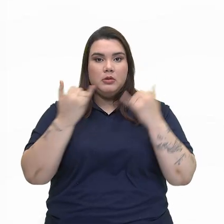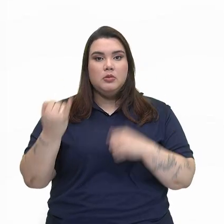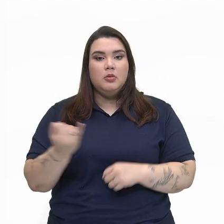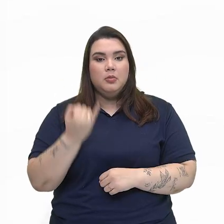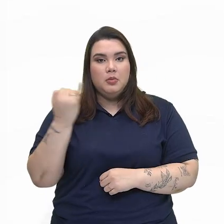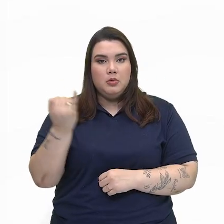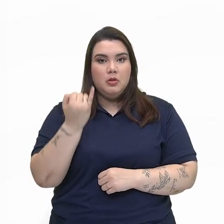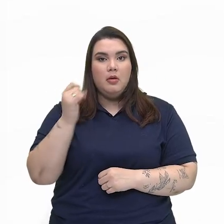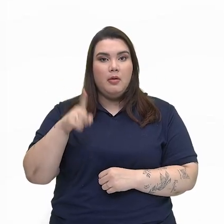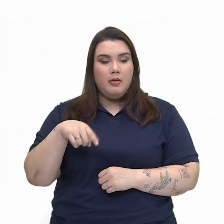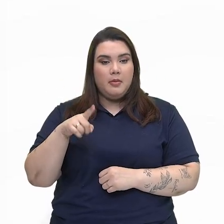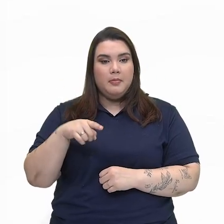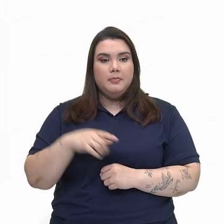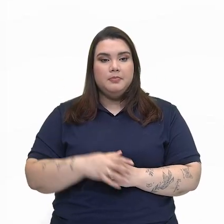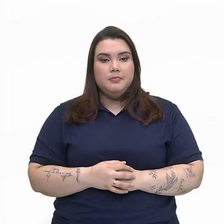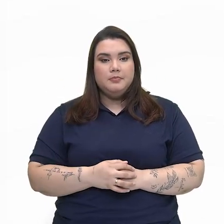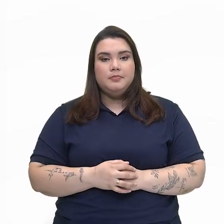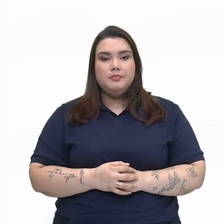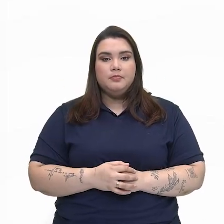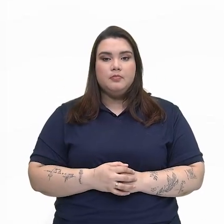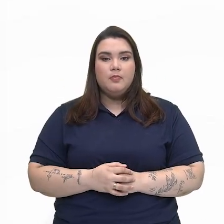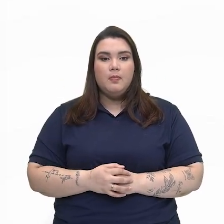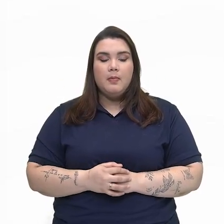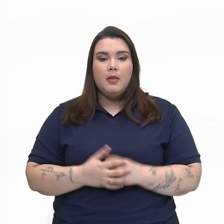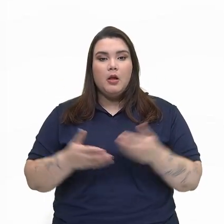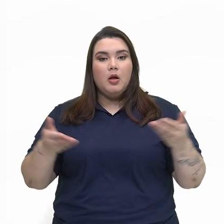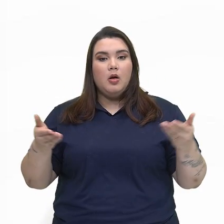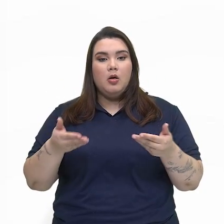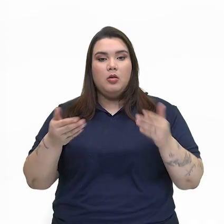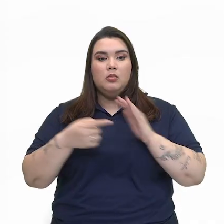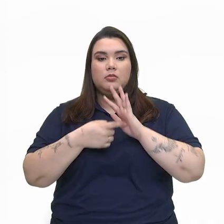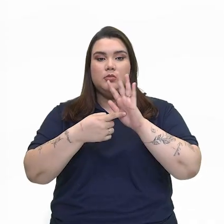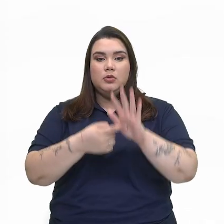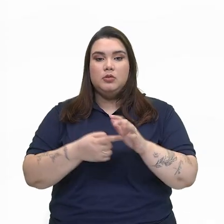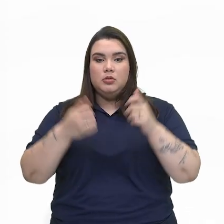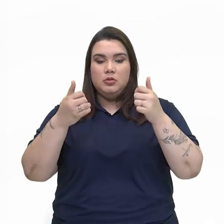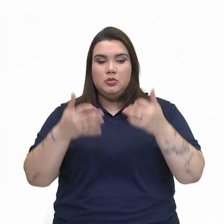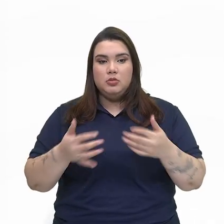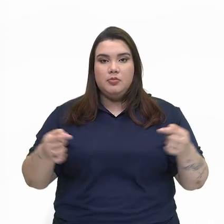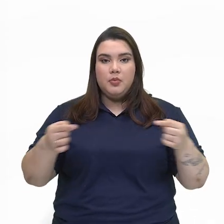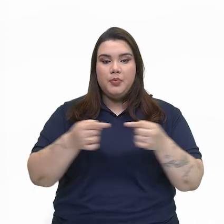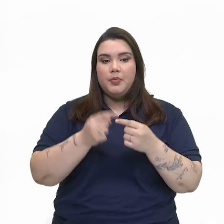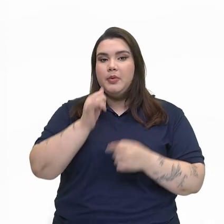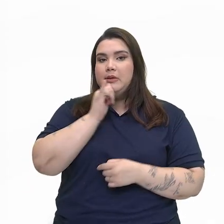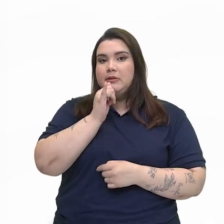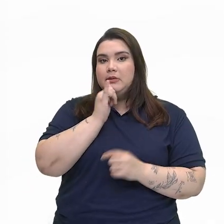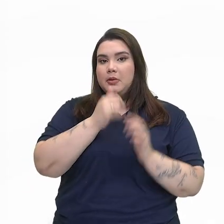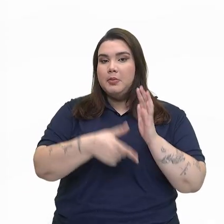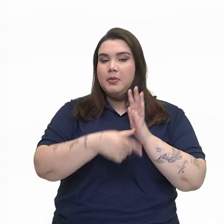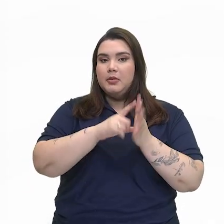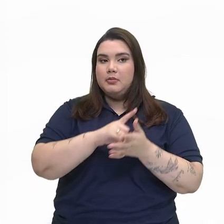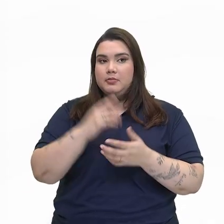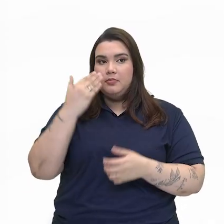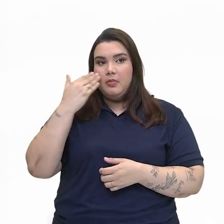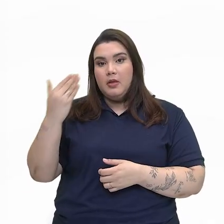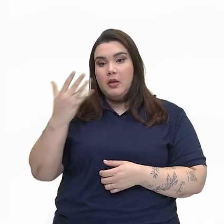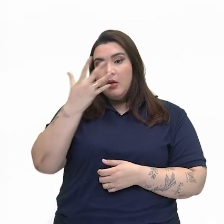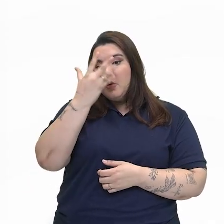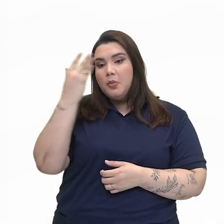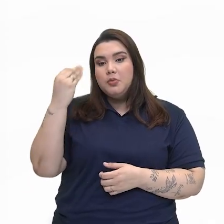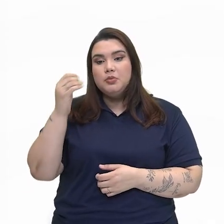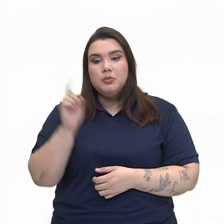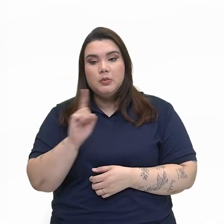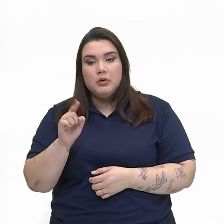Que é muito importante. Aí está, olha, pessoal, a explicação daqueles exemplos que eu falei. Não esqueça também